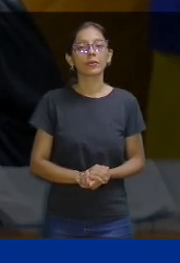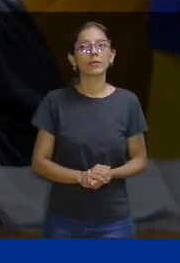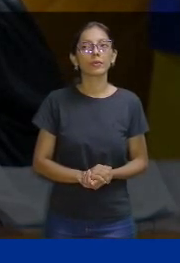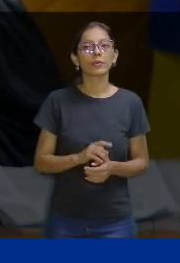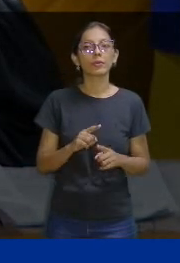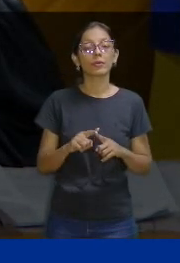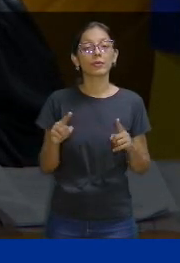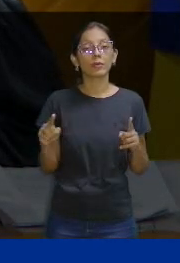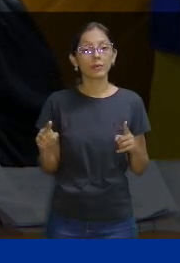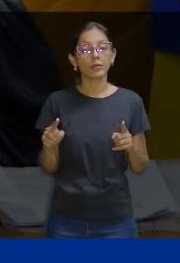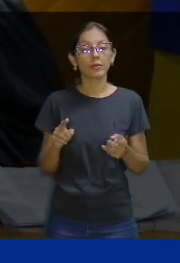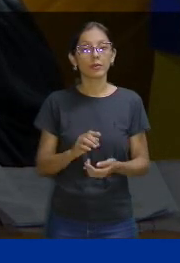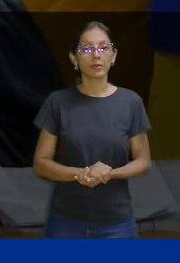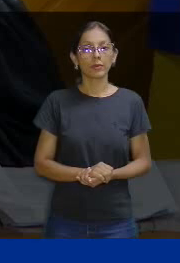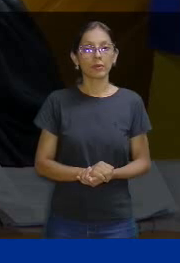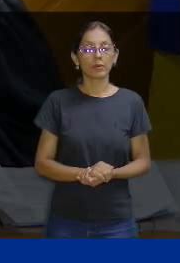agravo